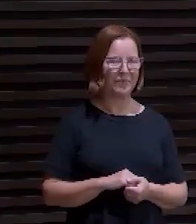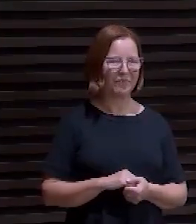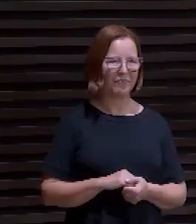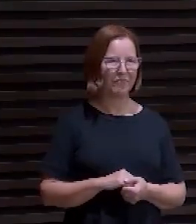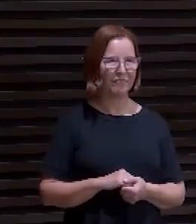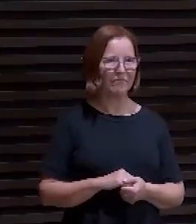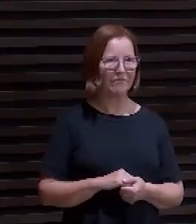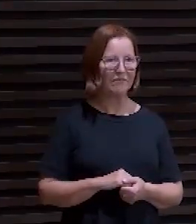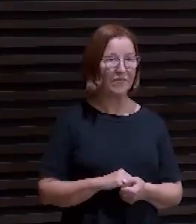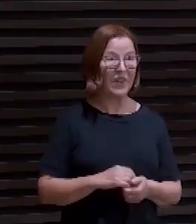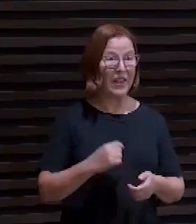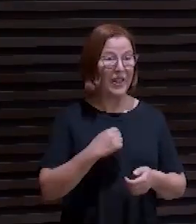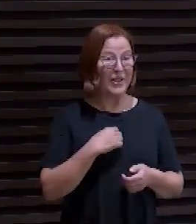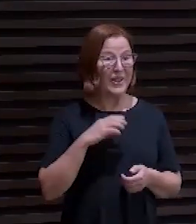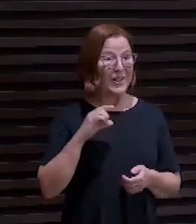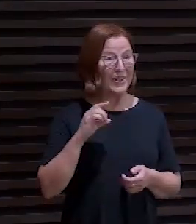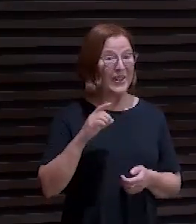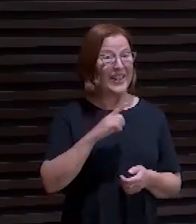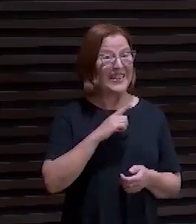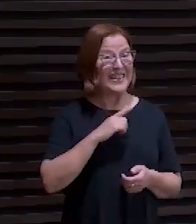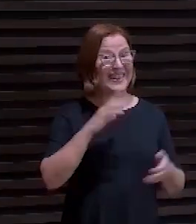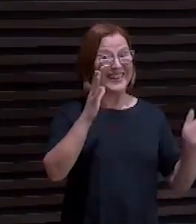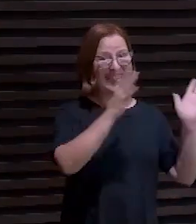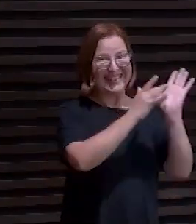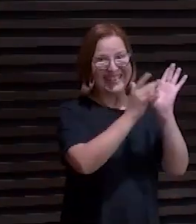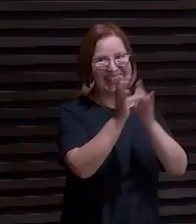Eu só tenho Jesus Cristo.